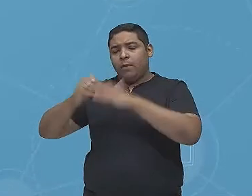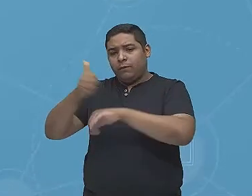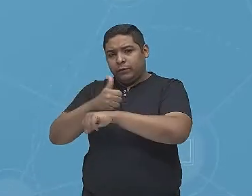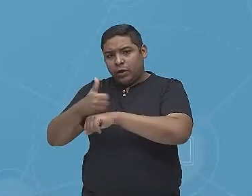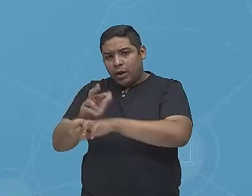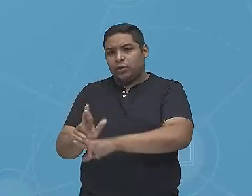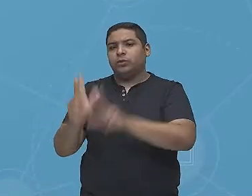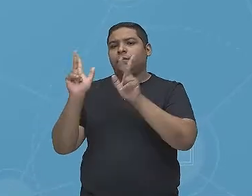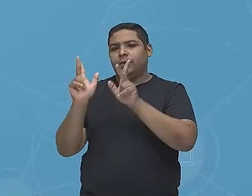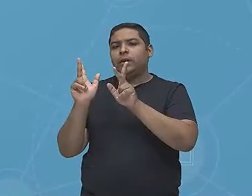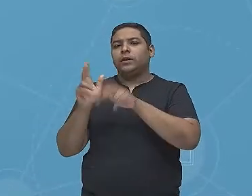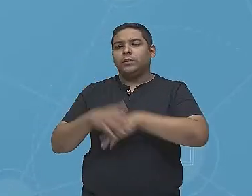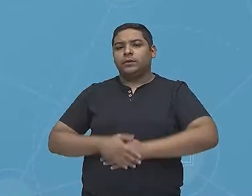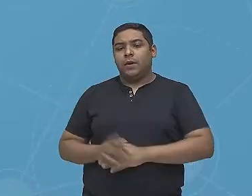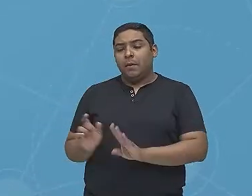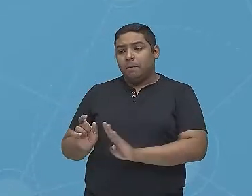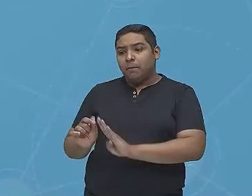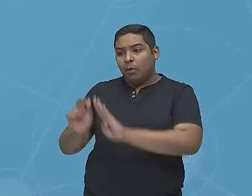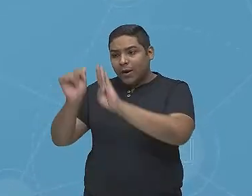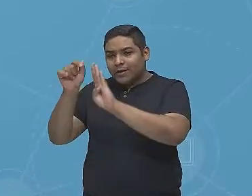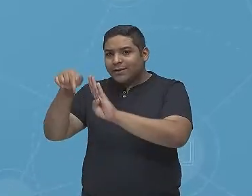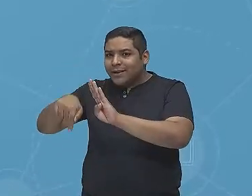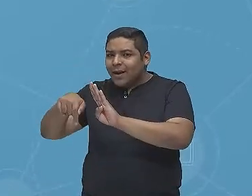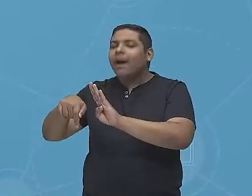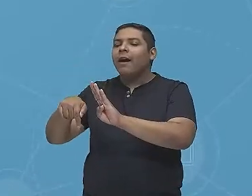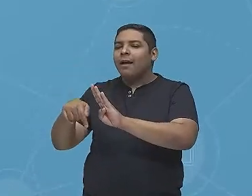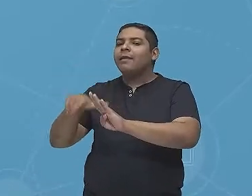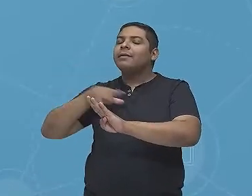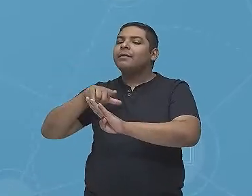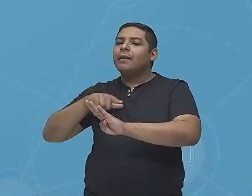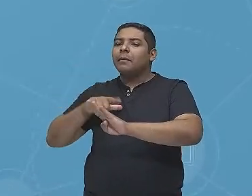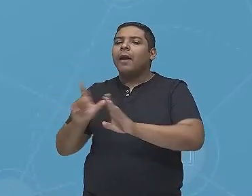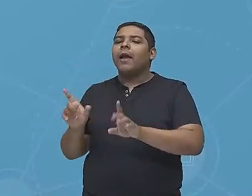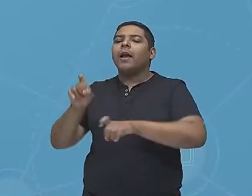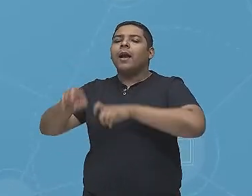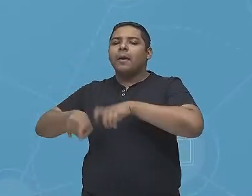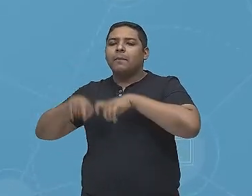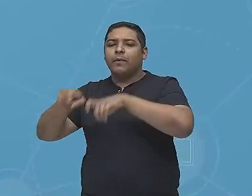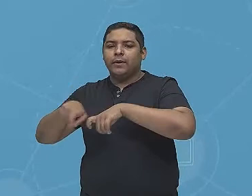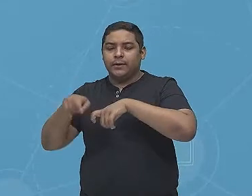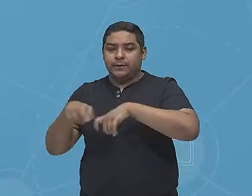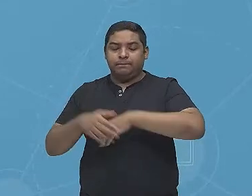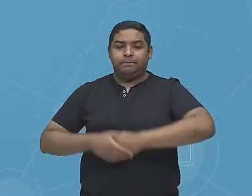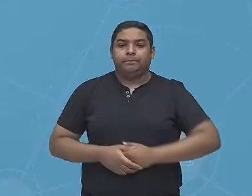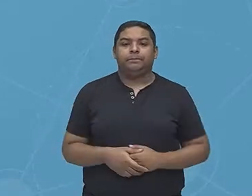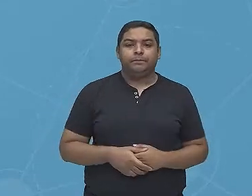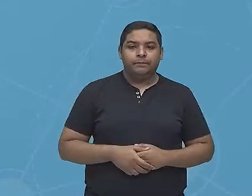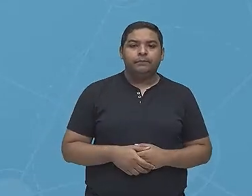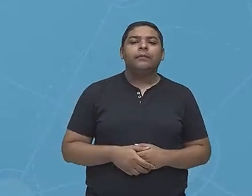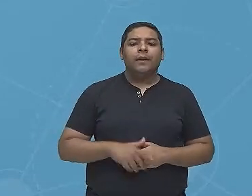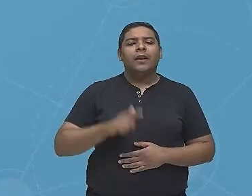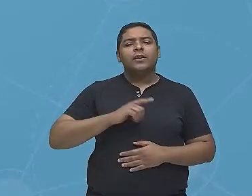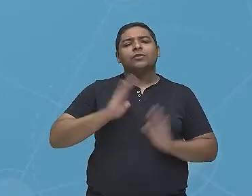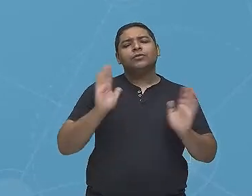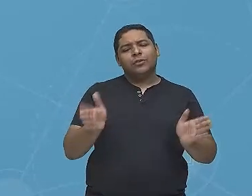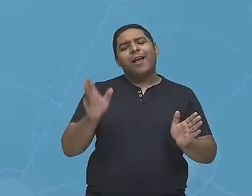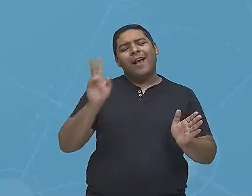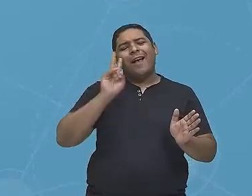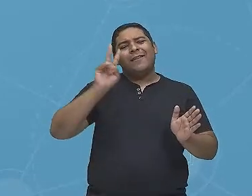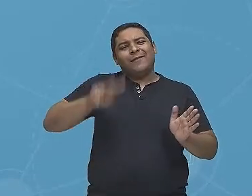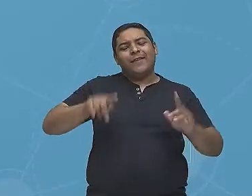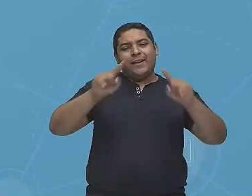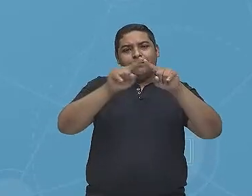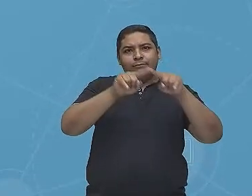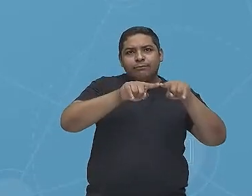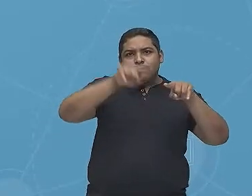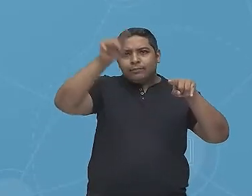quem? A burguesia e aos camponeses. Então, todo mundo já viu na aula de História, antes da Revolução Francesa, aquela pirâmide que vai mostrando ali